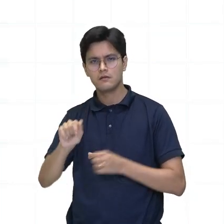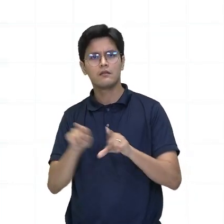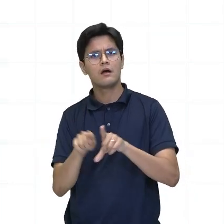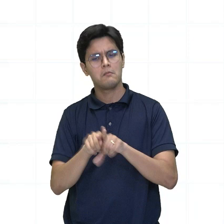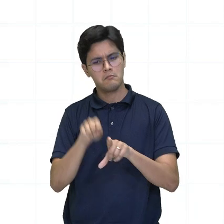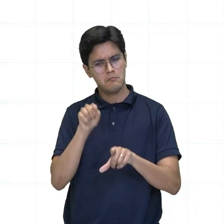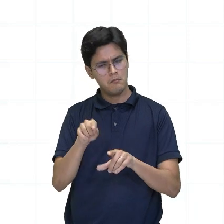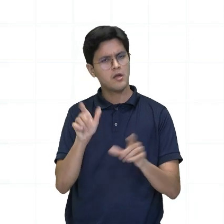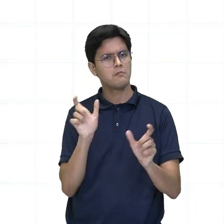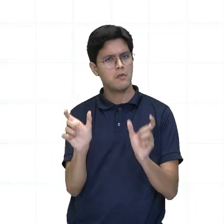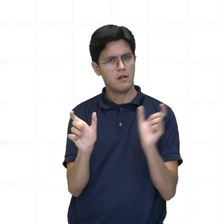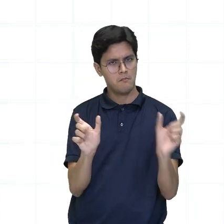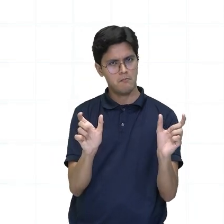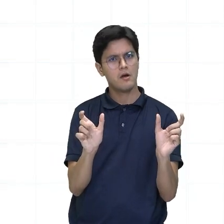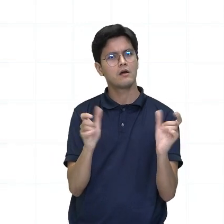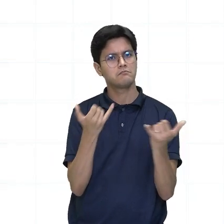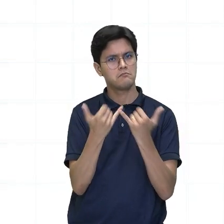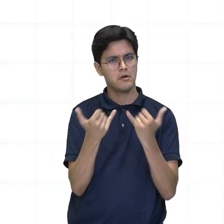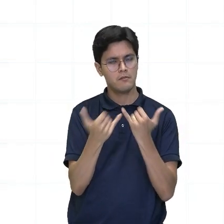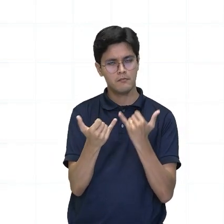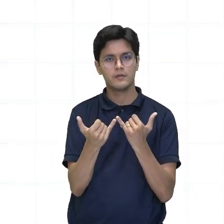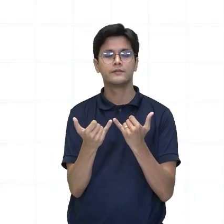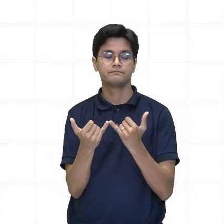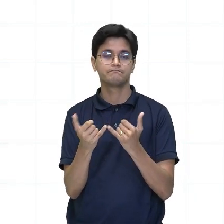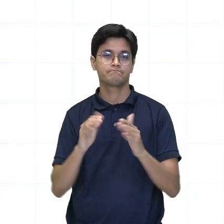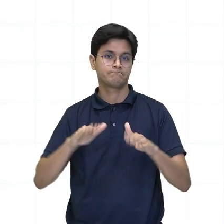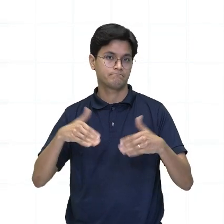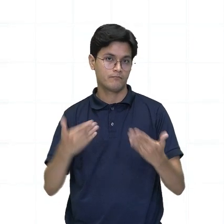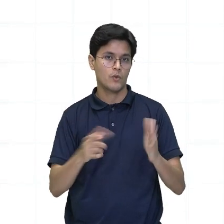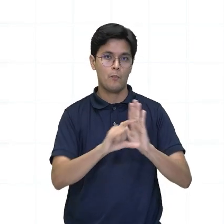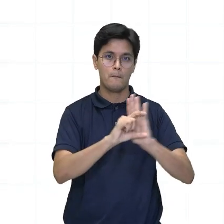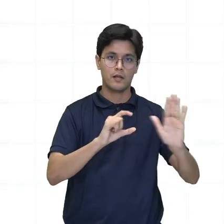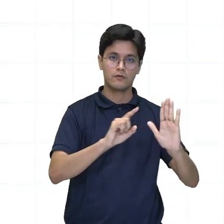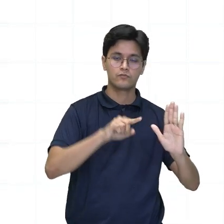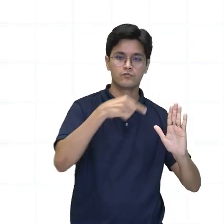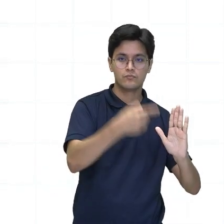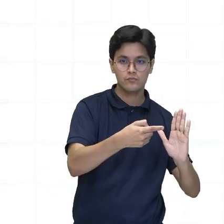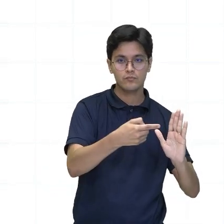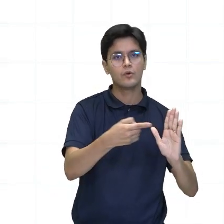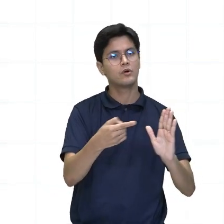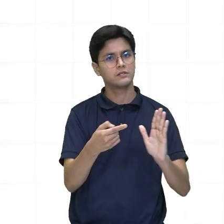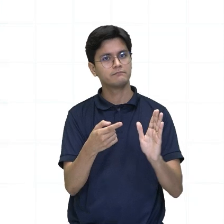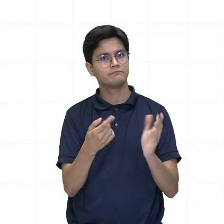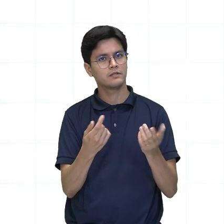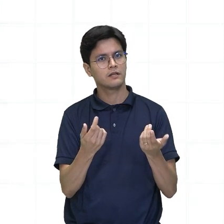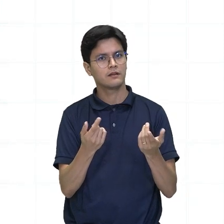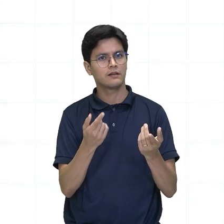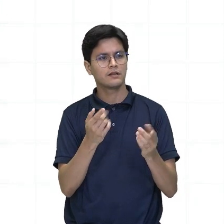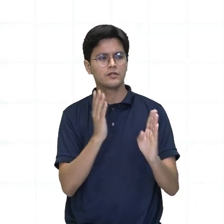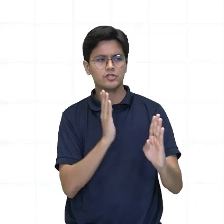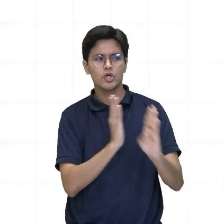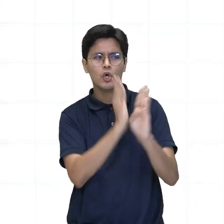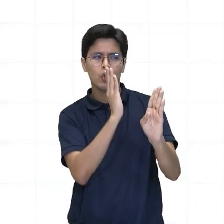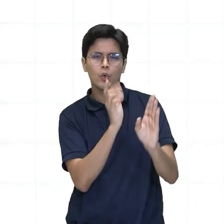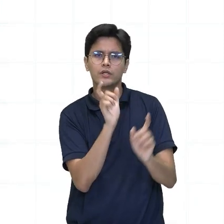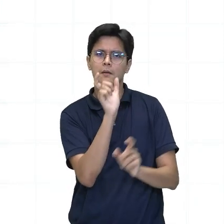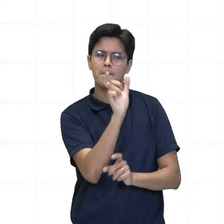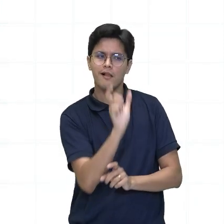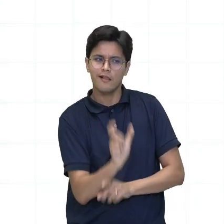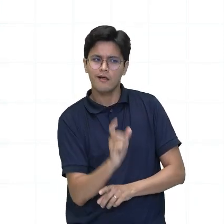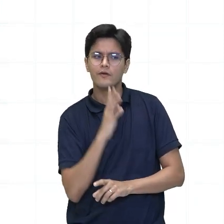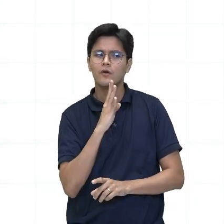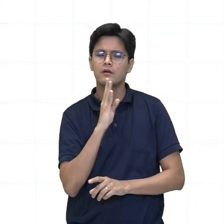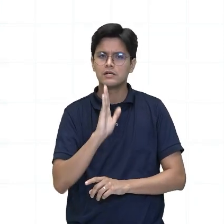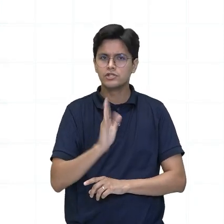Vai trabalhando aí no próximo parágrafo as palavras que você conhece, as palavras